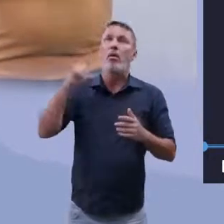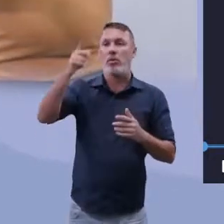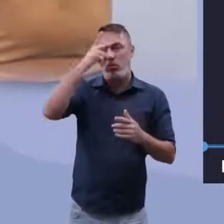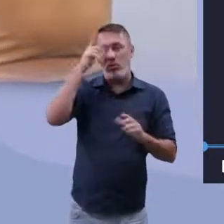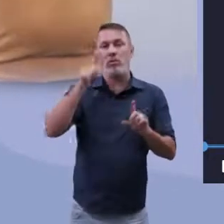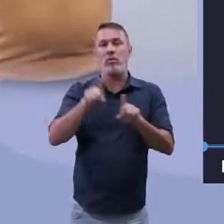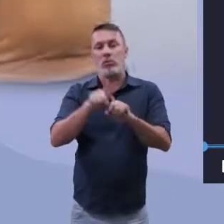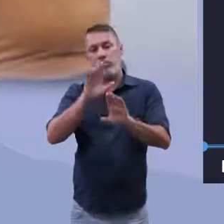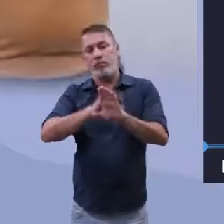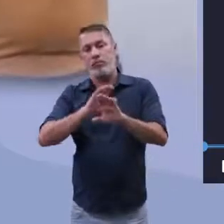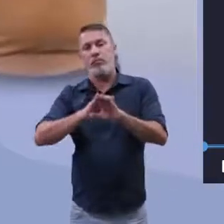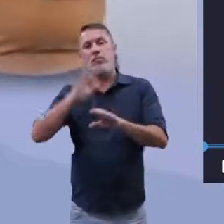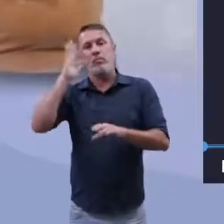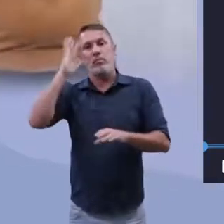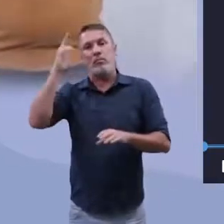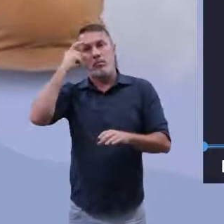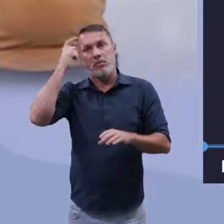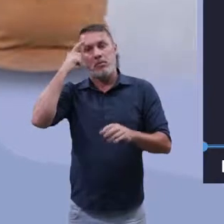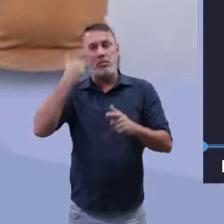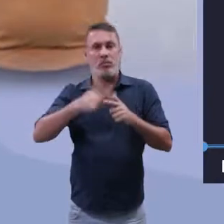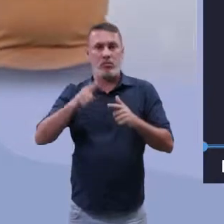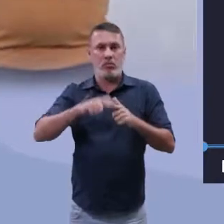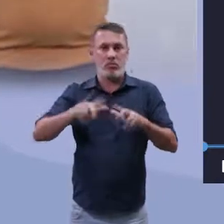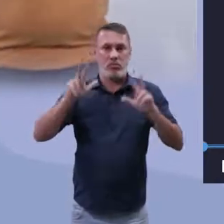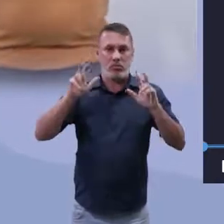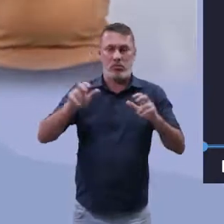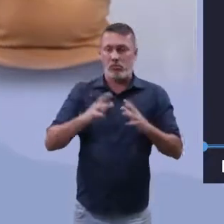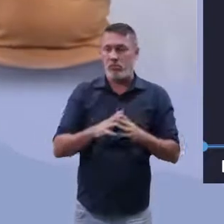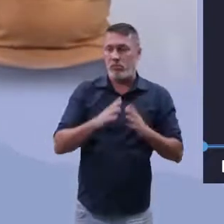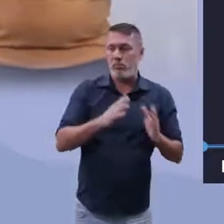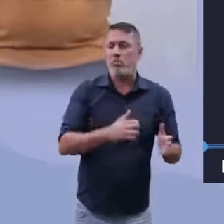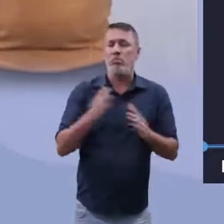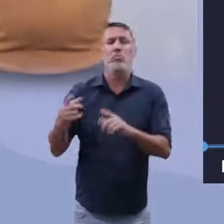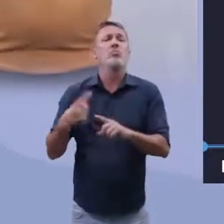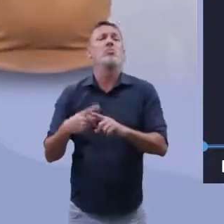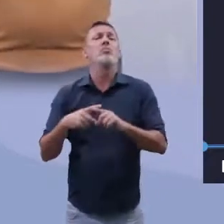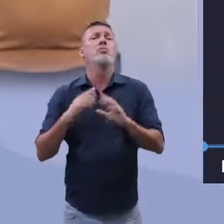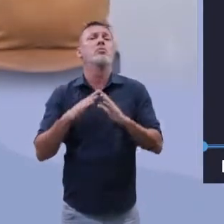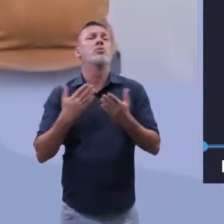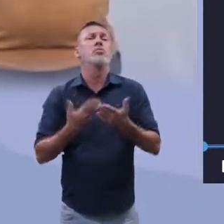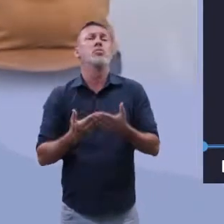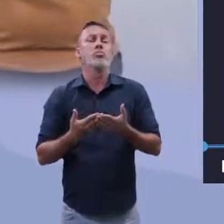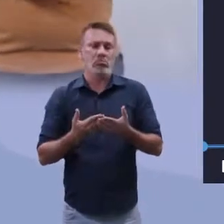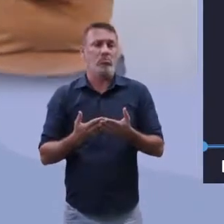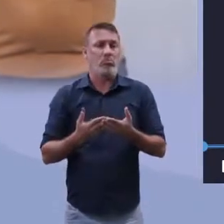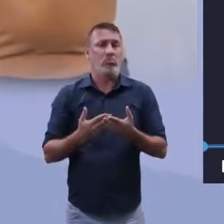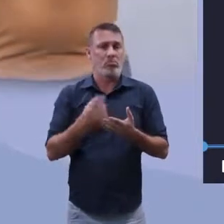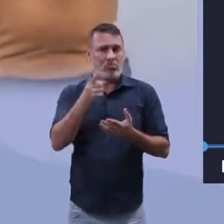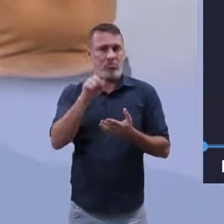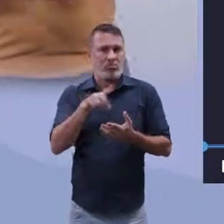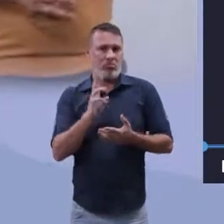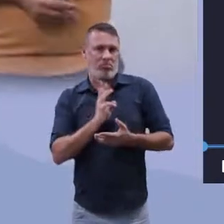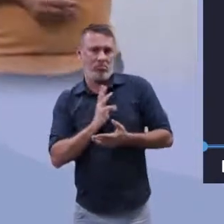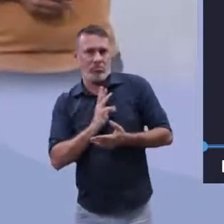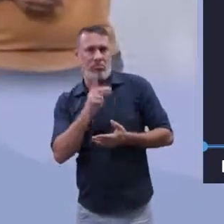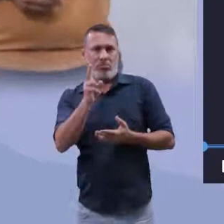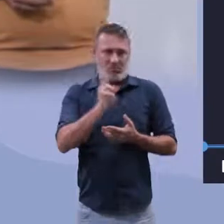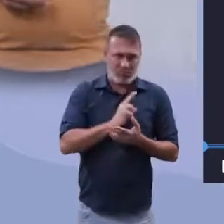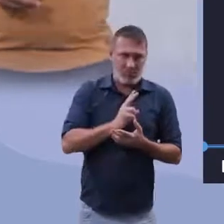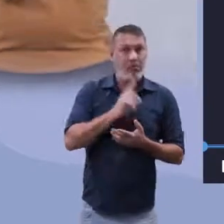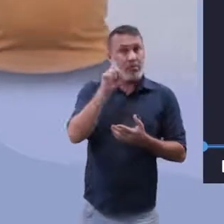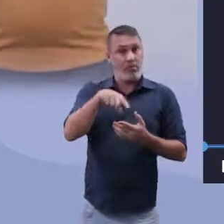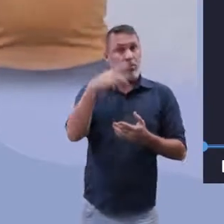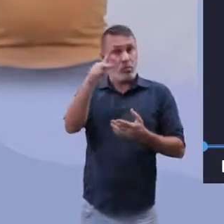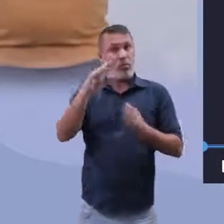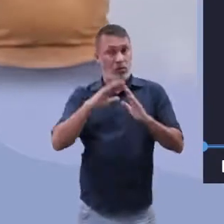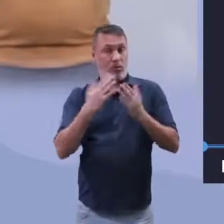também pensou nessa problemática. E obviamente, como que é a escola? A escola, essa mesmo que você está no terceiro ano, no